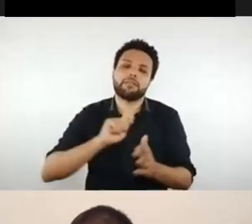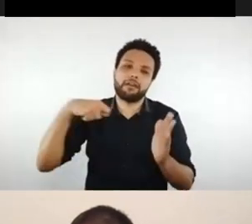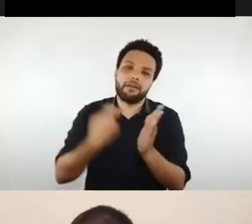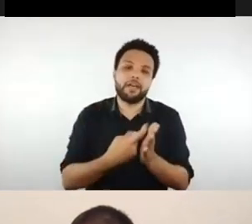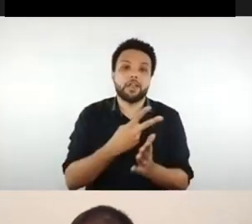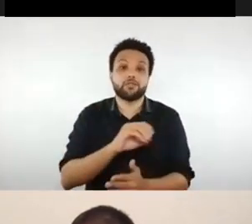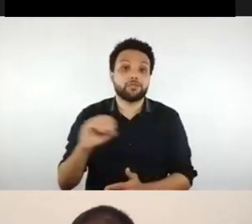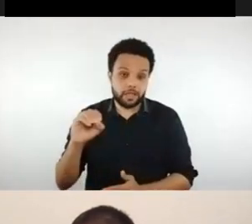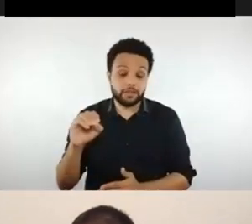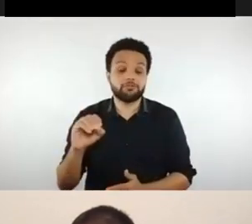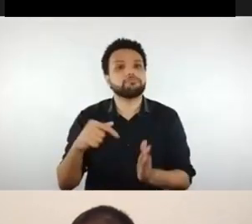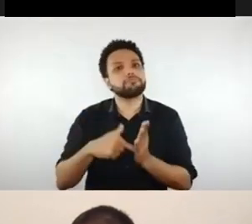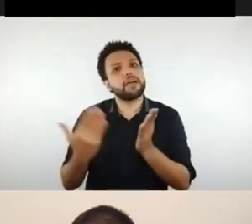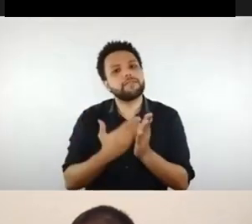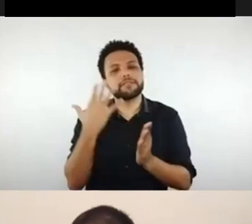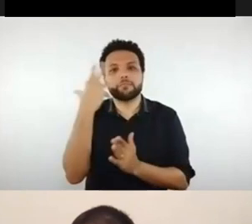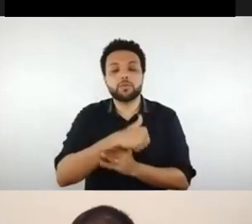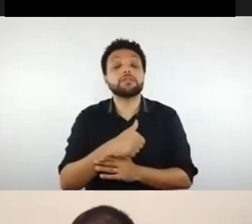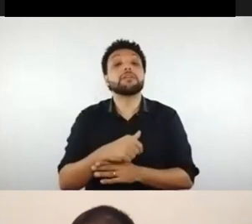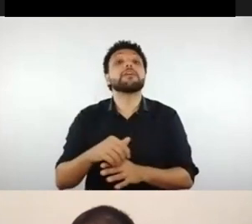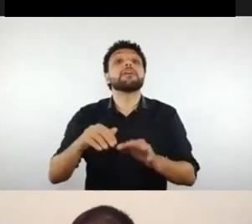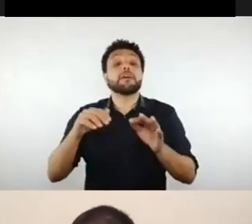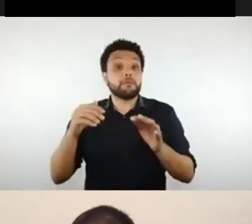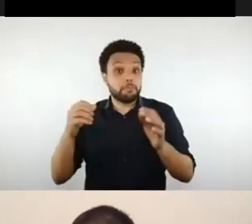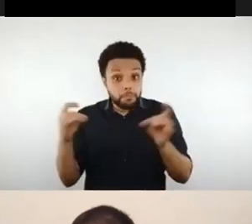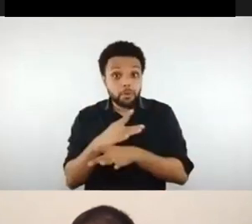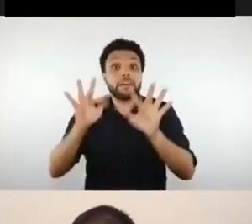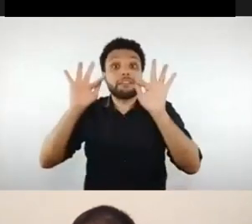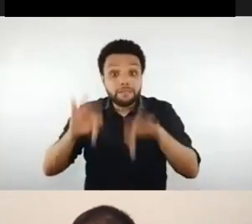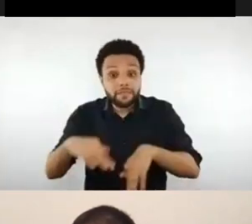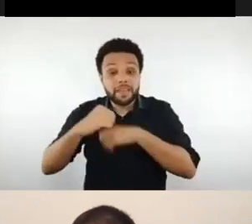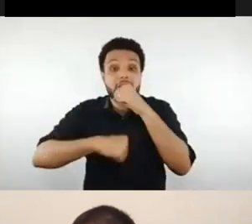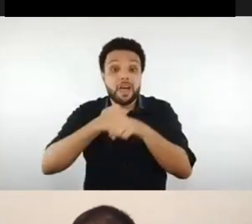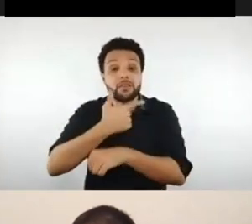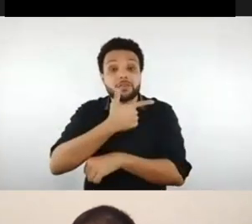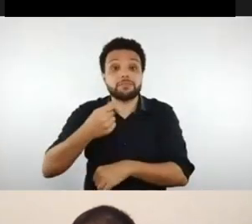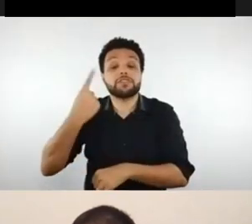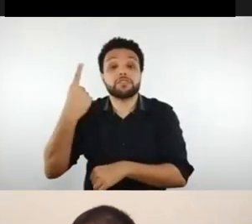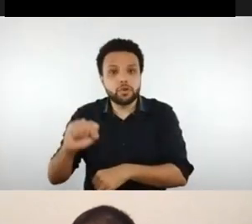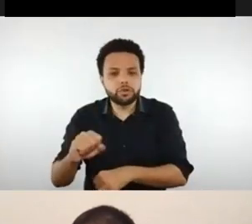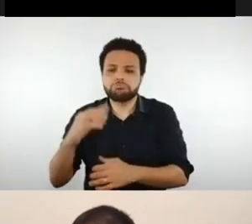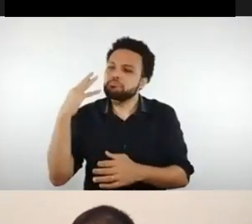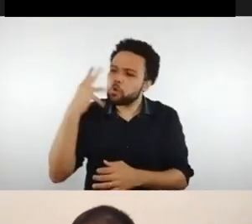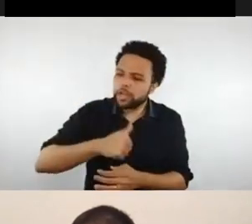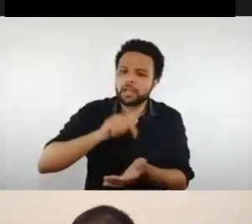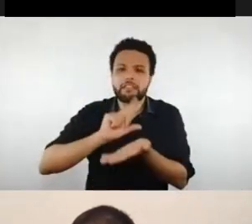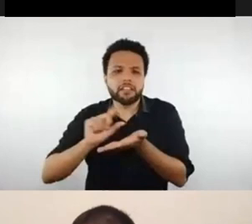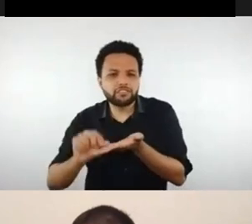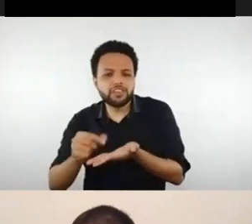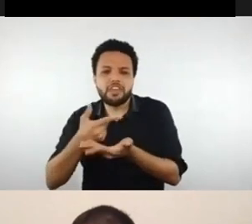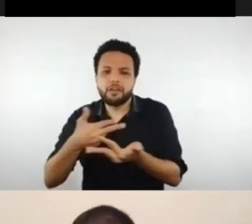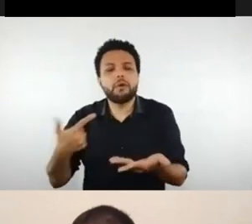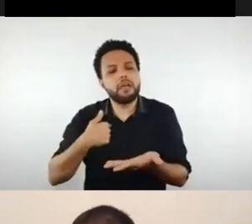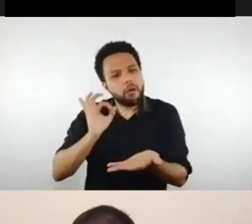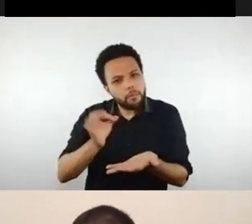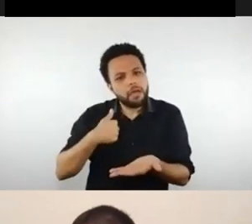pronta finalmente só no final de 2018, pronta para ser distribuída, belíssima, com muitos artigos. Eu mesmo colaborei com um